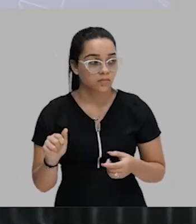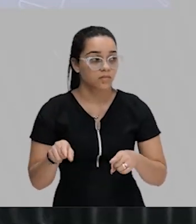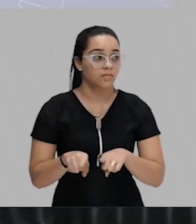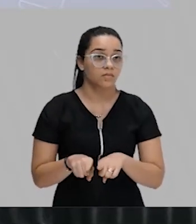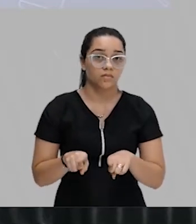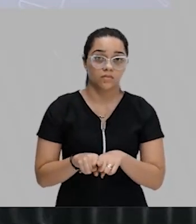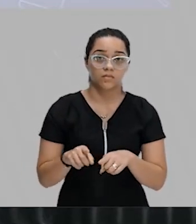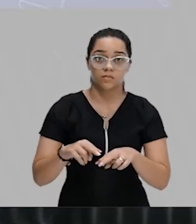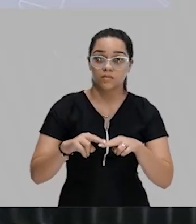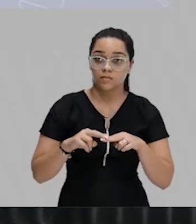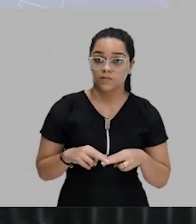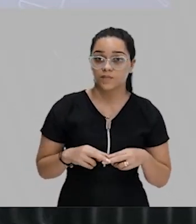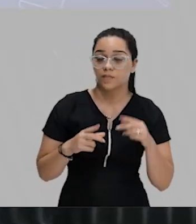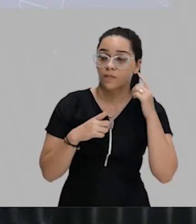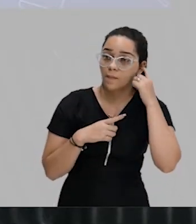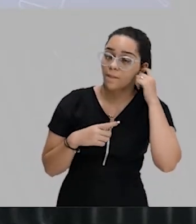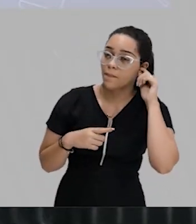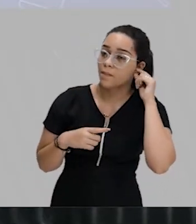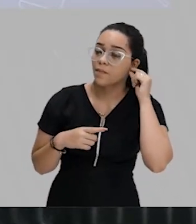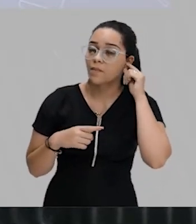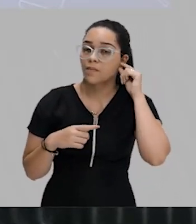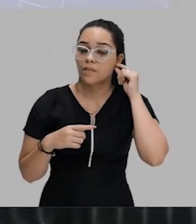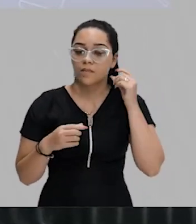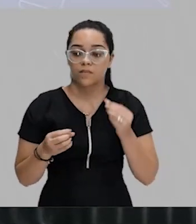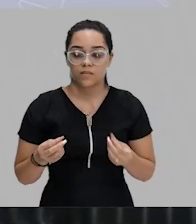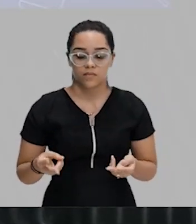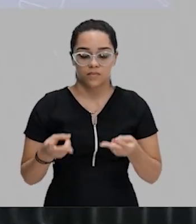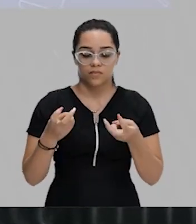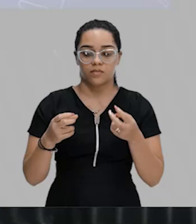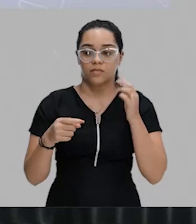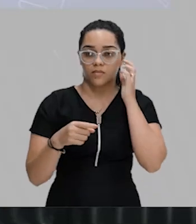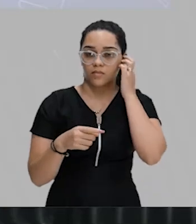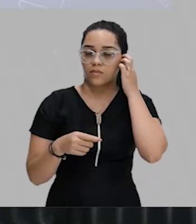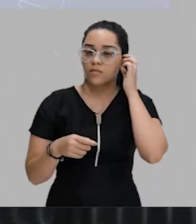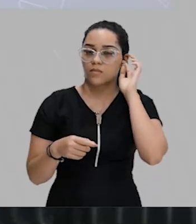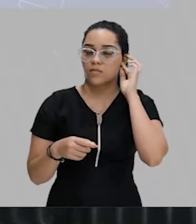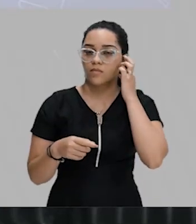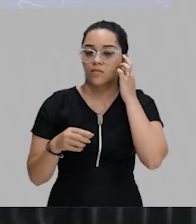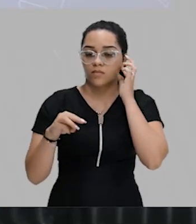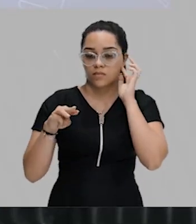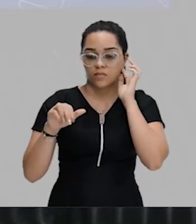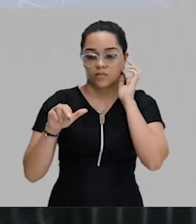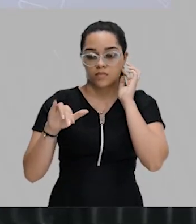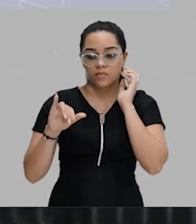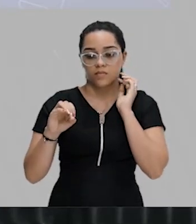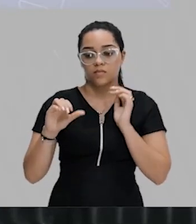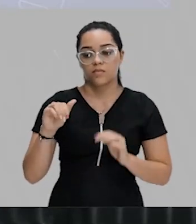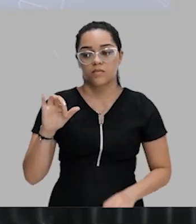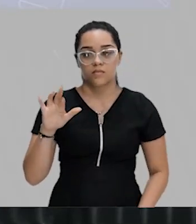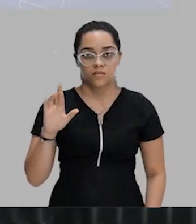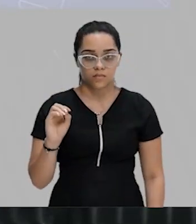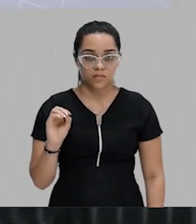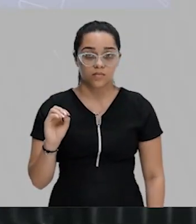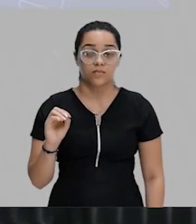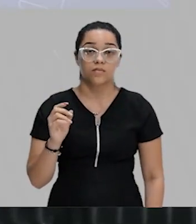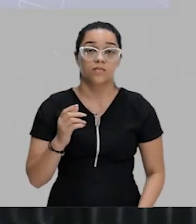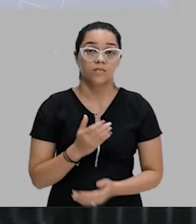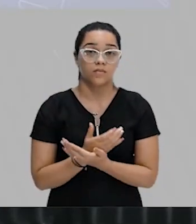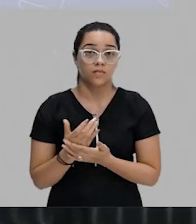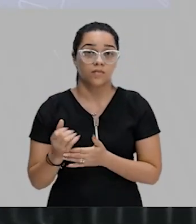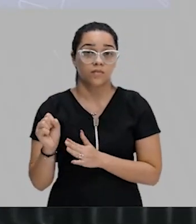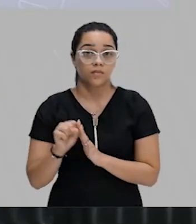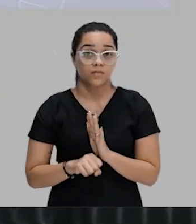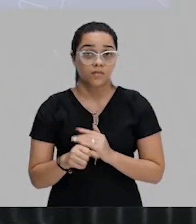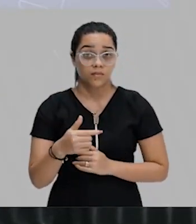Apesar disso, observa-se em Cuba, a partir do Mário Castro, o irmão do Fidel, no começo do século